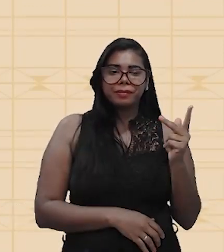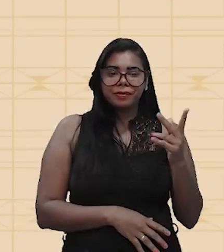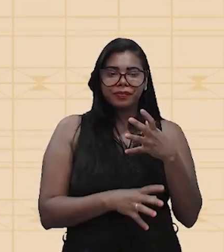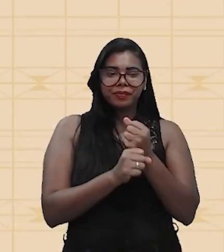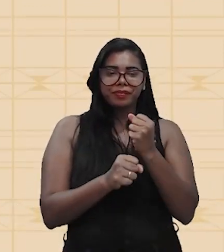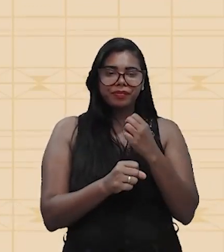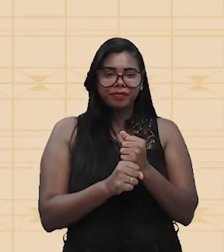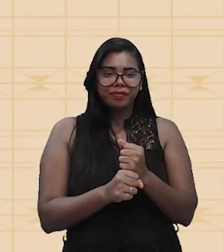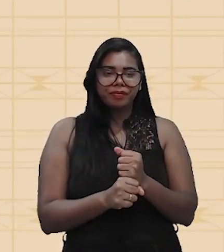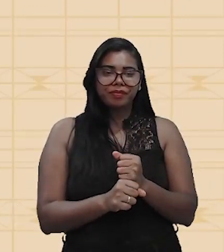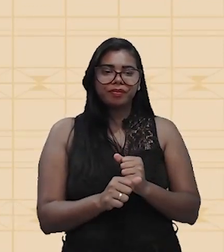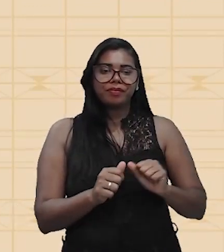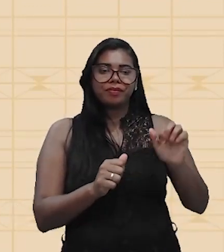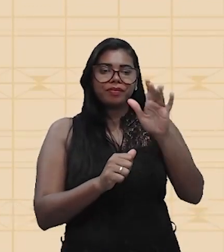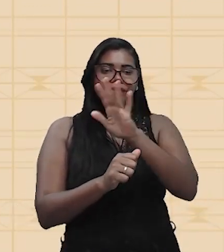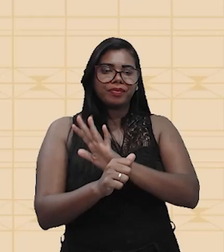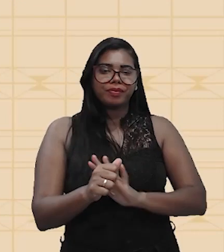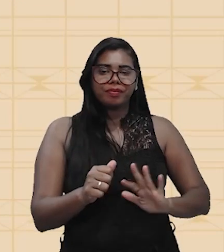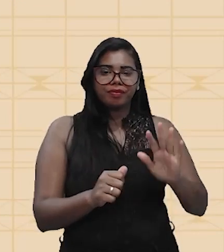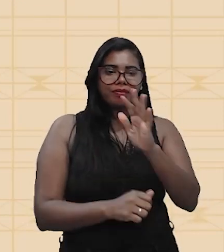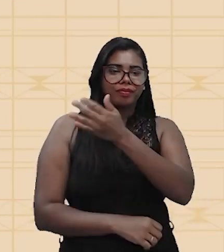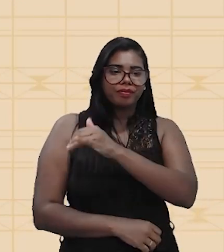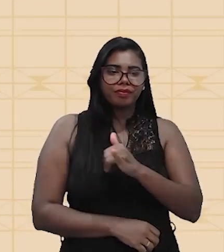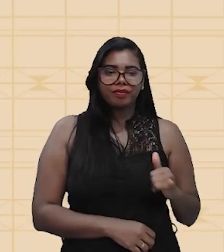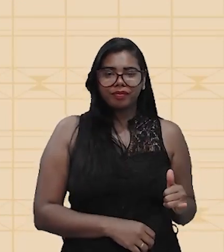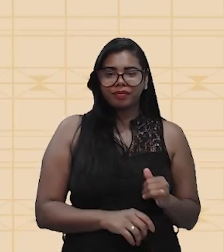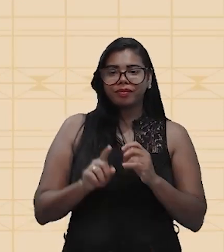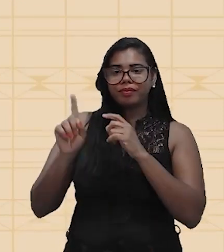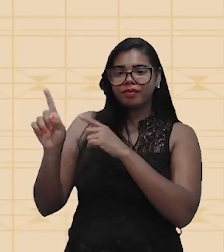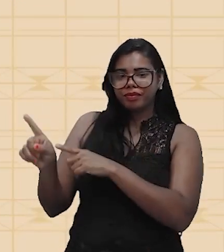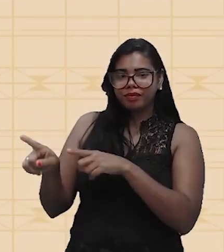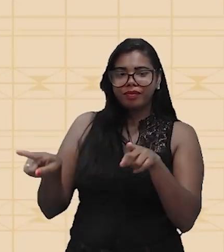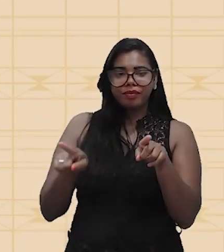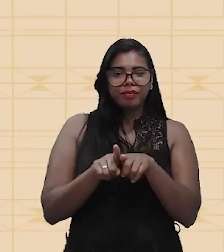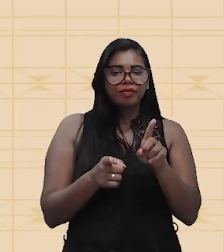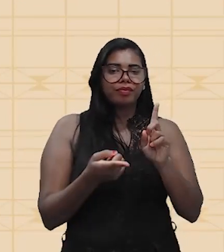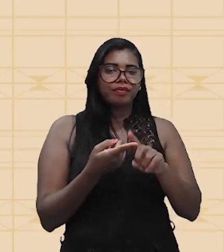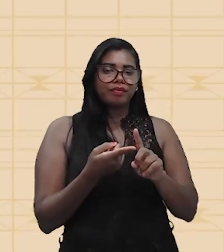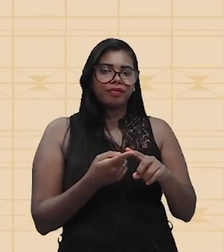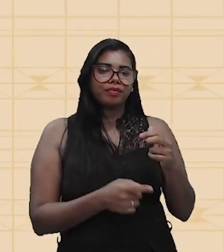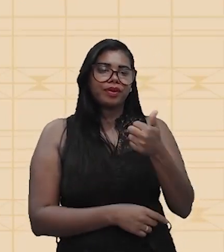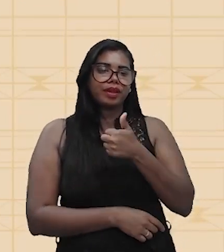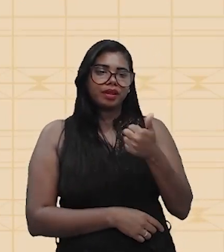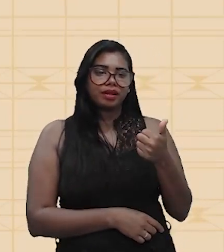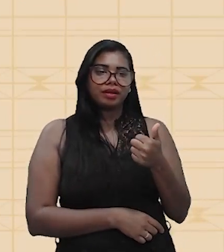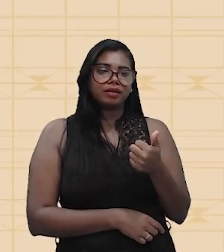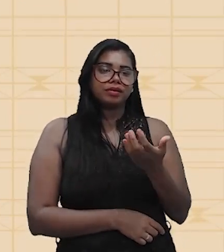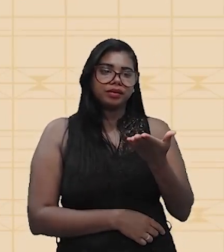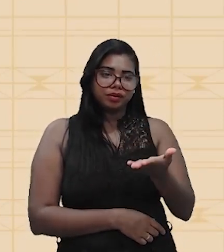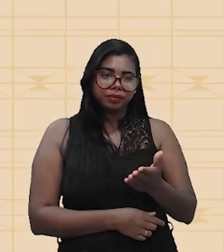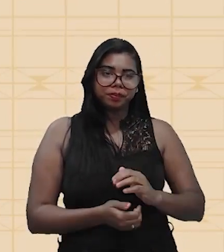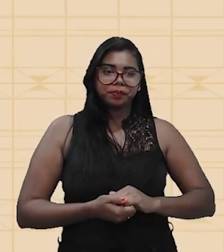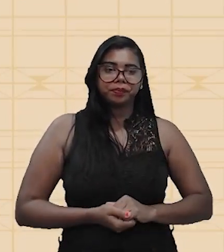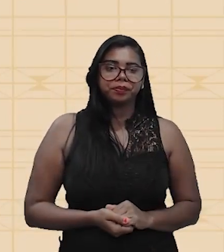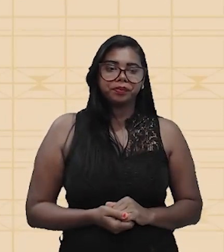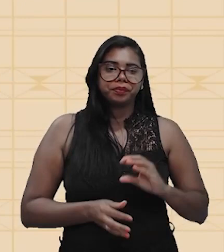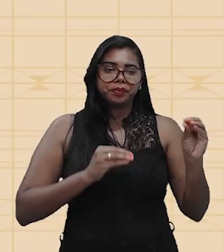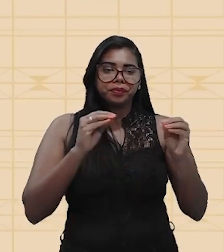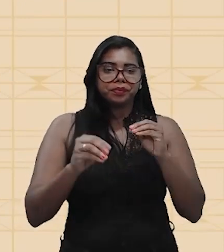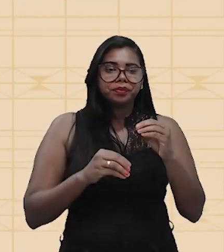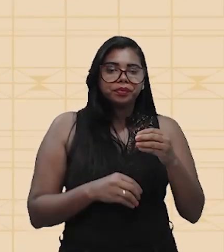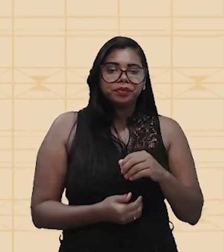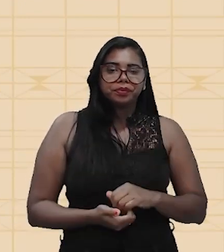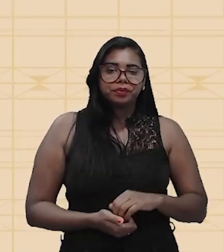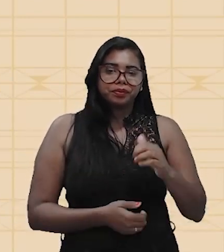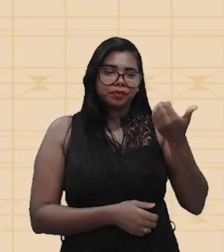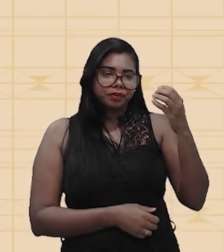energia em 10 segundos. Bom, vamos fazer a nossa associação. Primeiro, eu vou fazer o você rir. Ou seja, eu vou pegar a resistência 10,